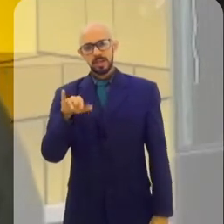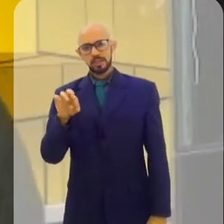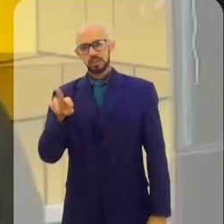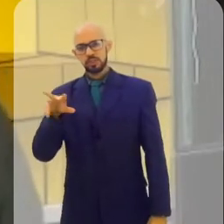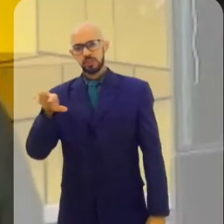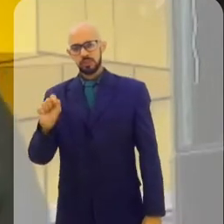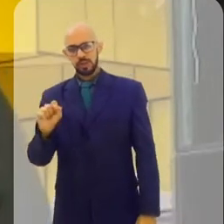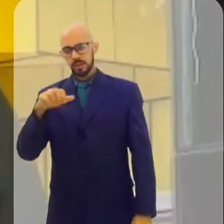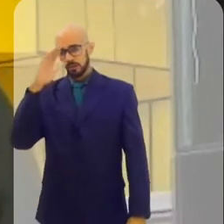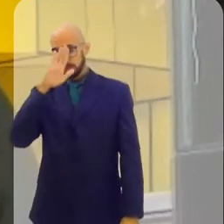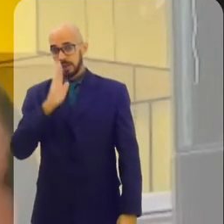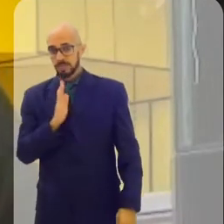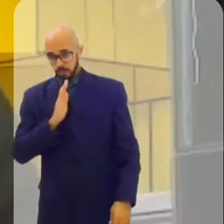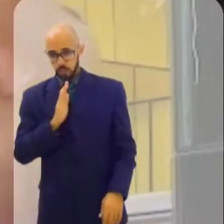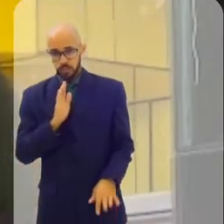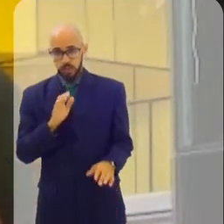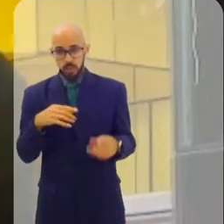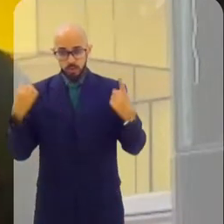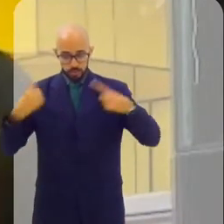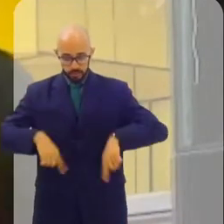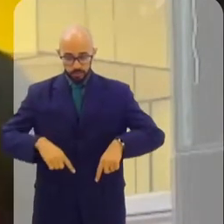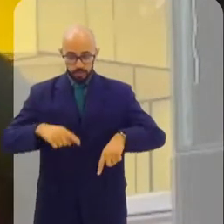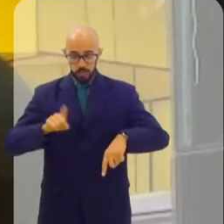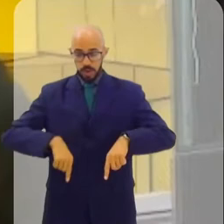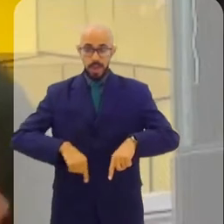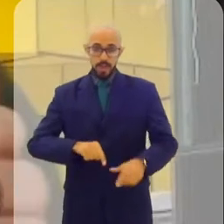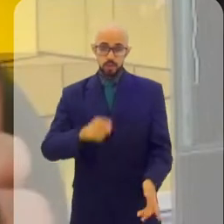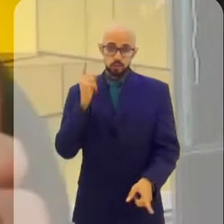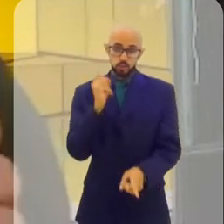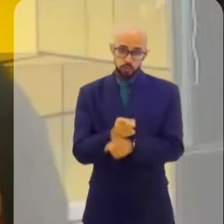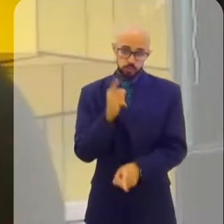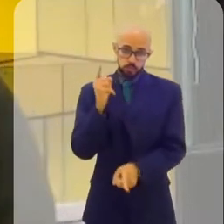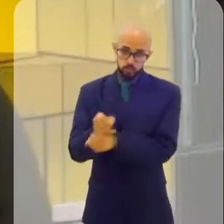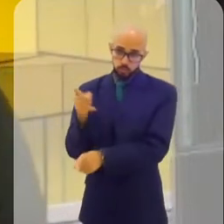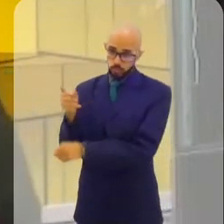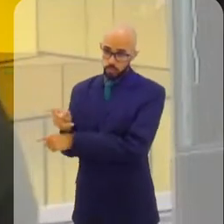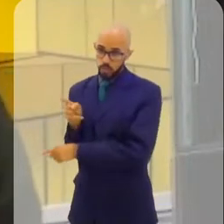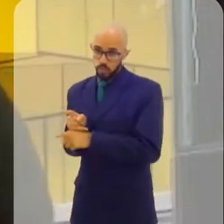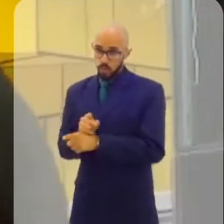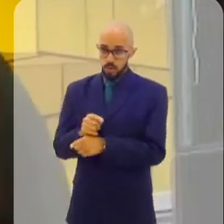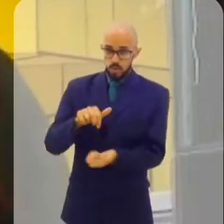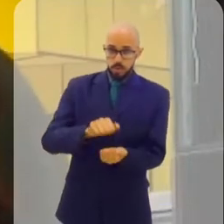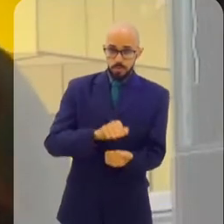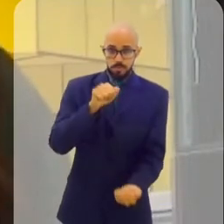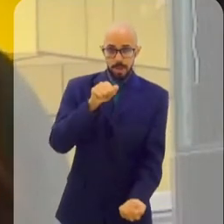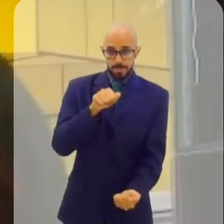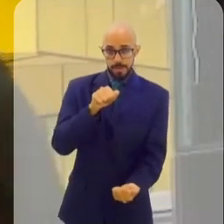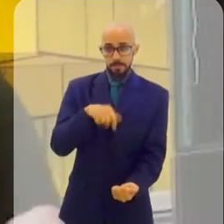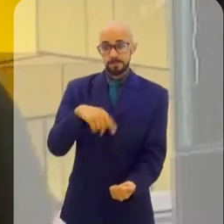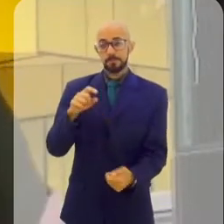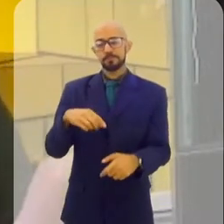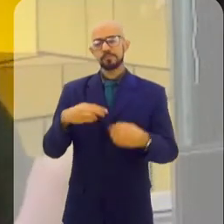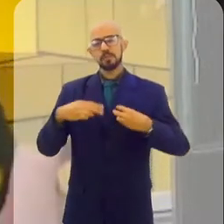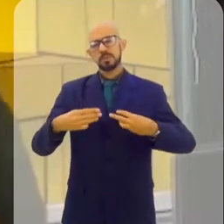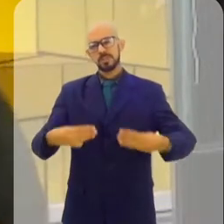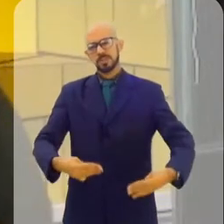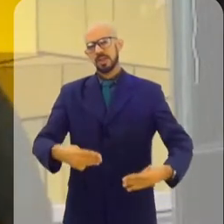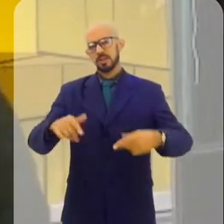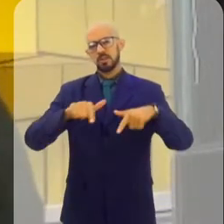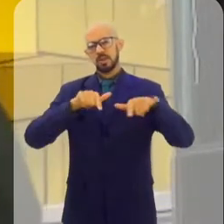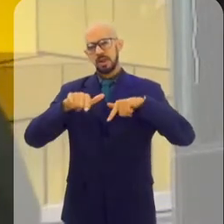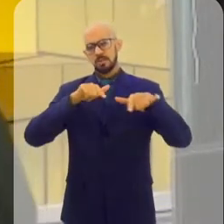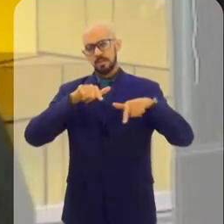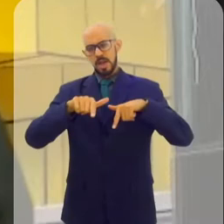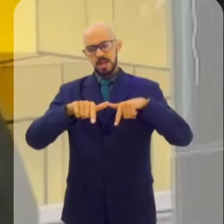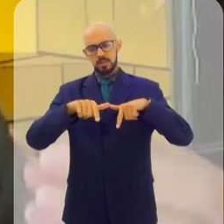Brasil. E aí, né, então, esse é o desafio de mapear. De fato, a gente consegue porque a gente usa dados do Ministério do